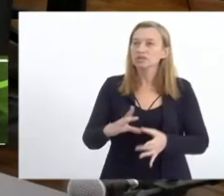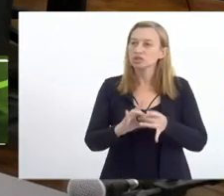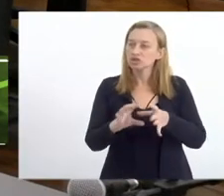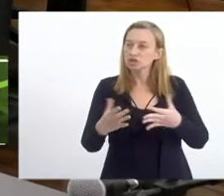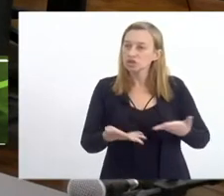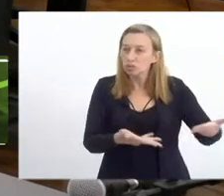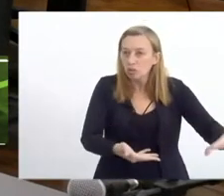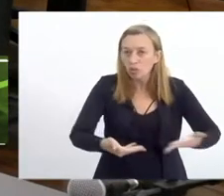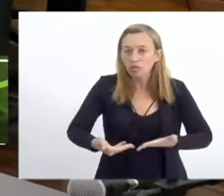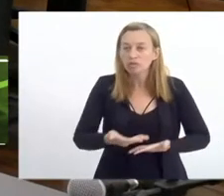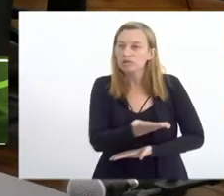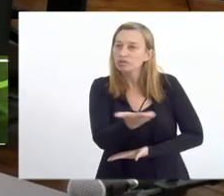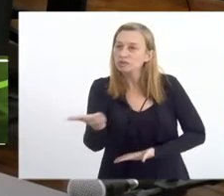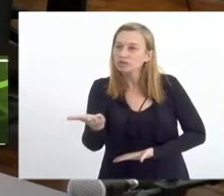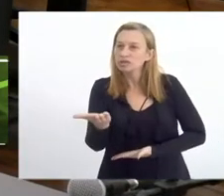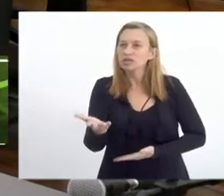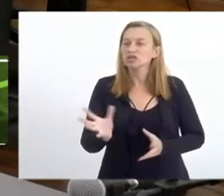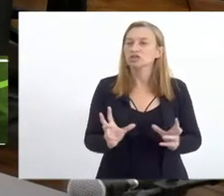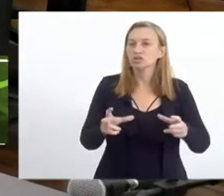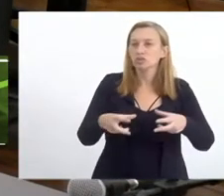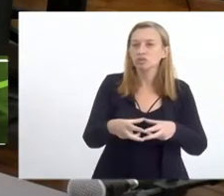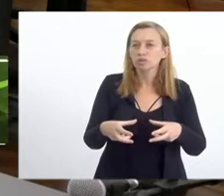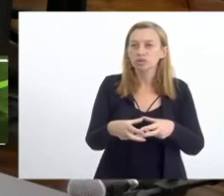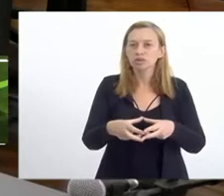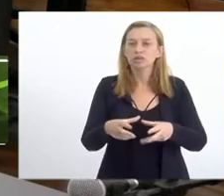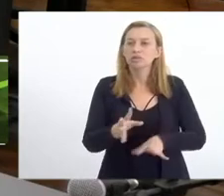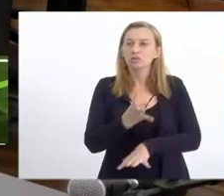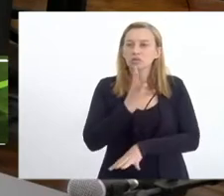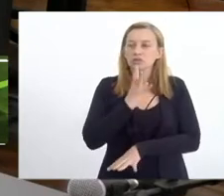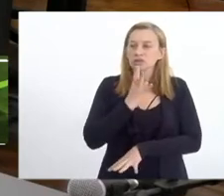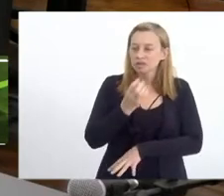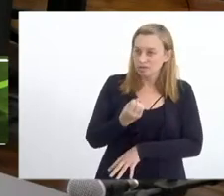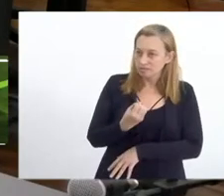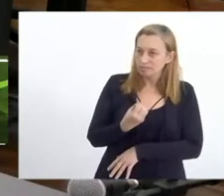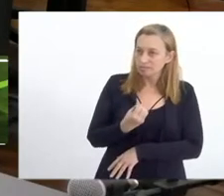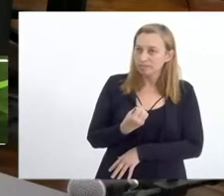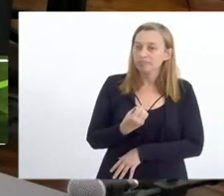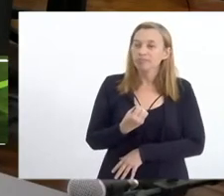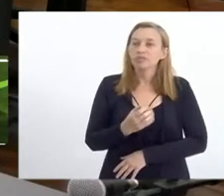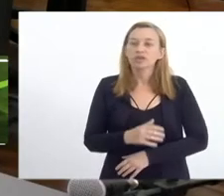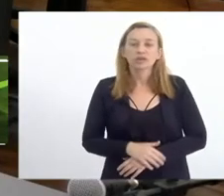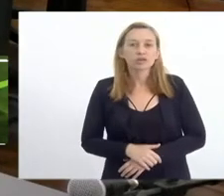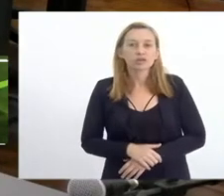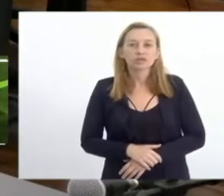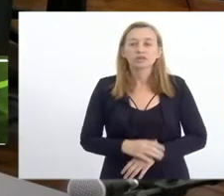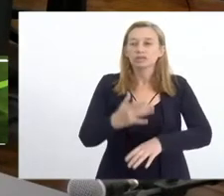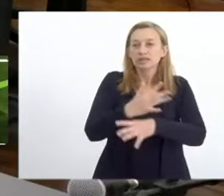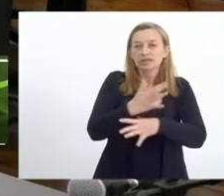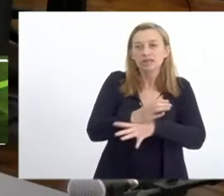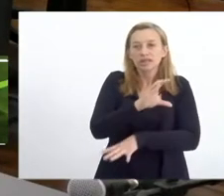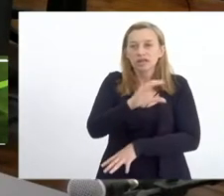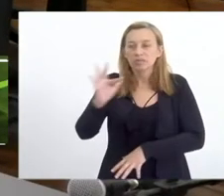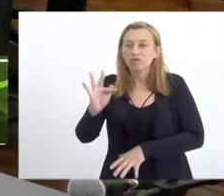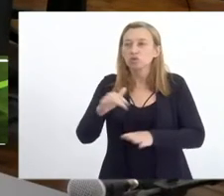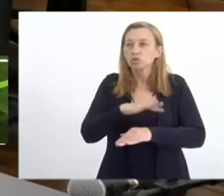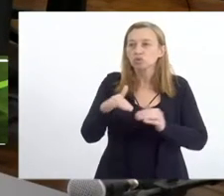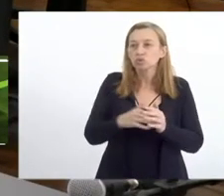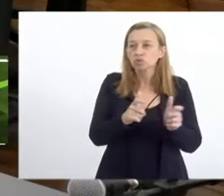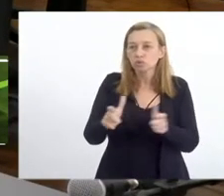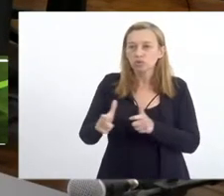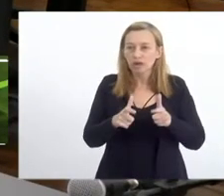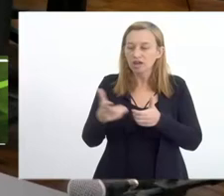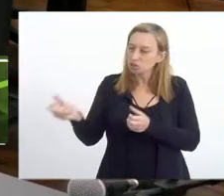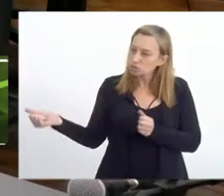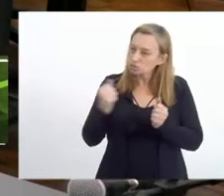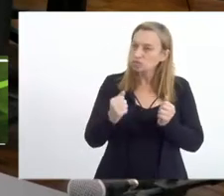convite a vocês todos dessa comissão que venham conhecer o aeroporto de Cabo Frio, a cidade de Cabo Frio e toda a região de Manaus, junto